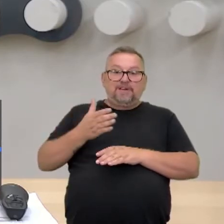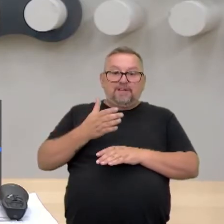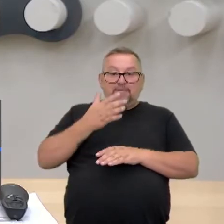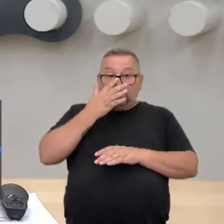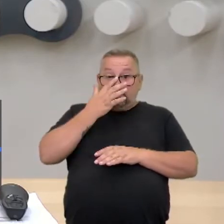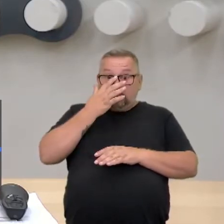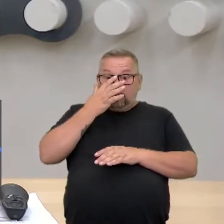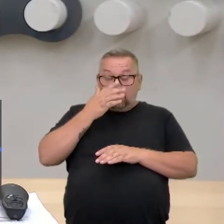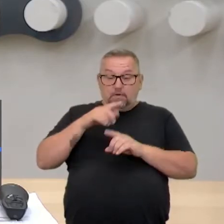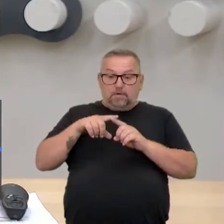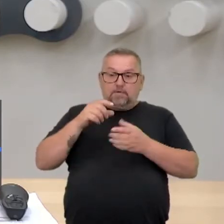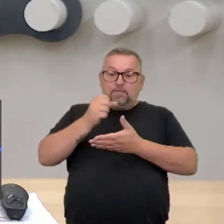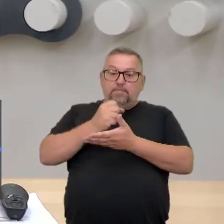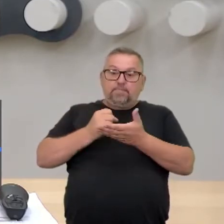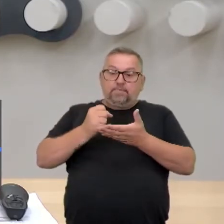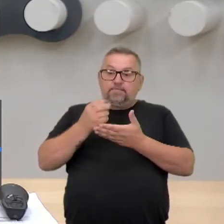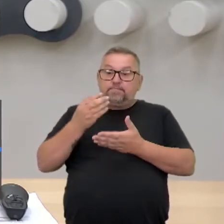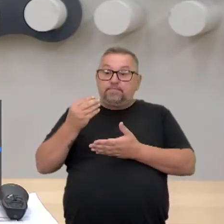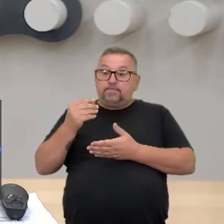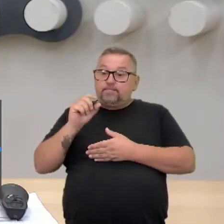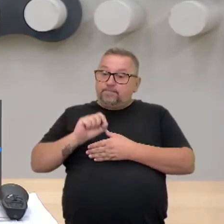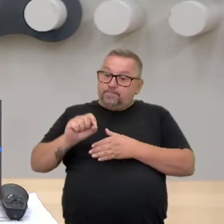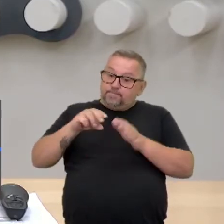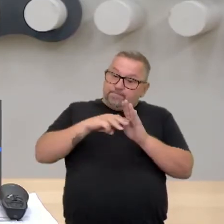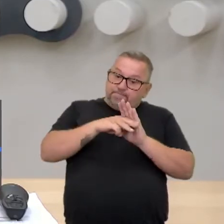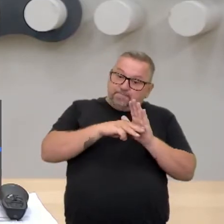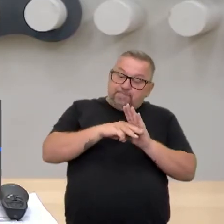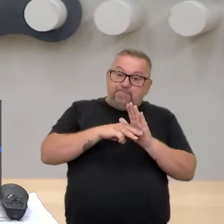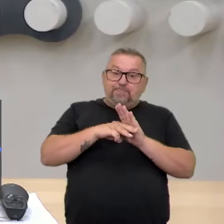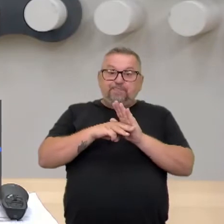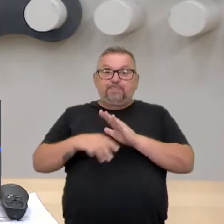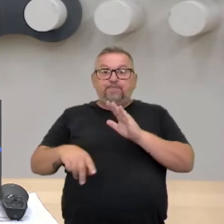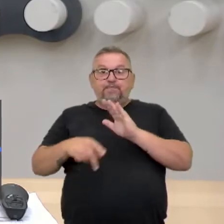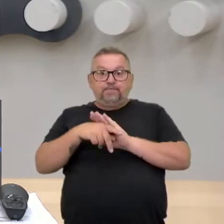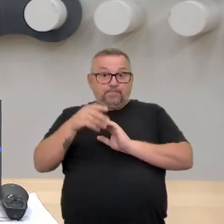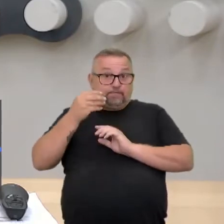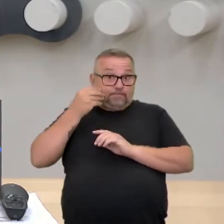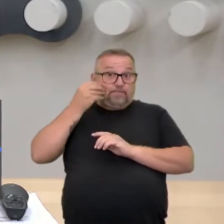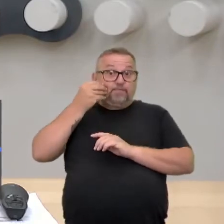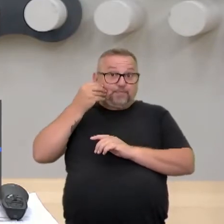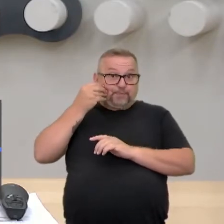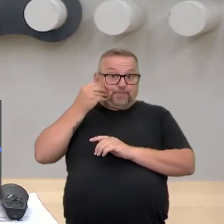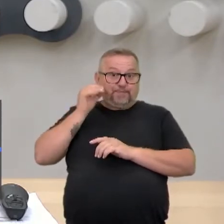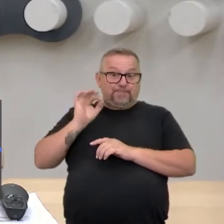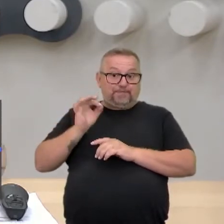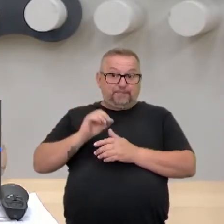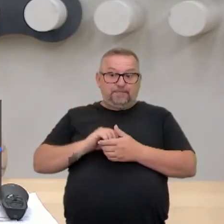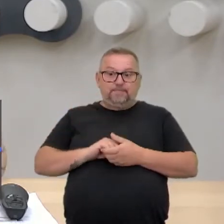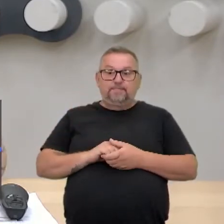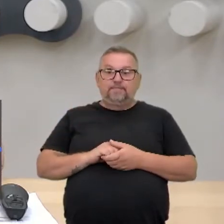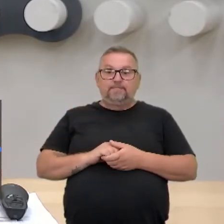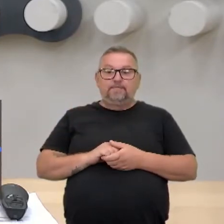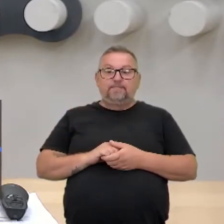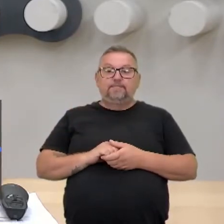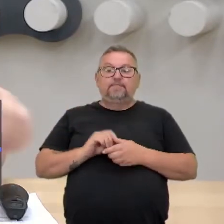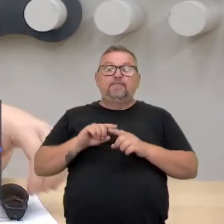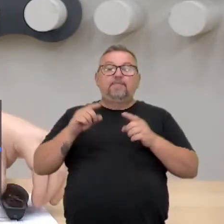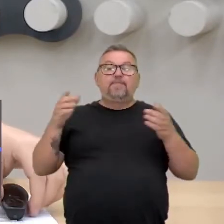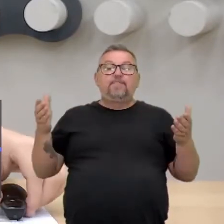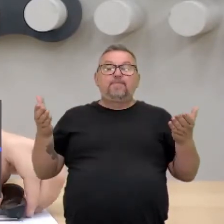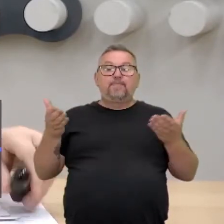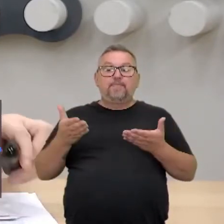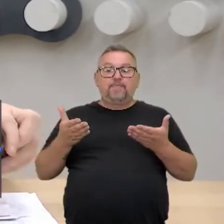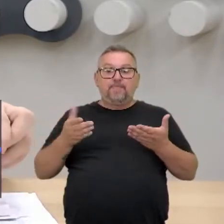essa ciência se baseia bastante no método específico e não experimentação mas